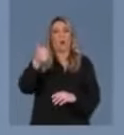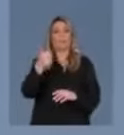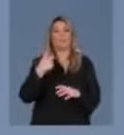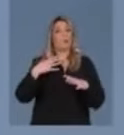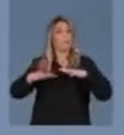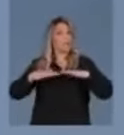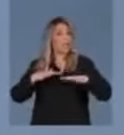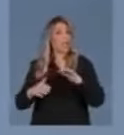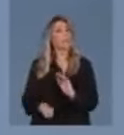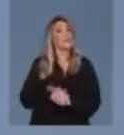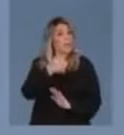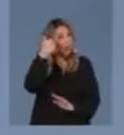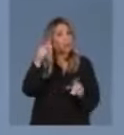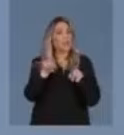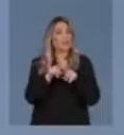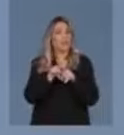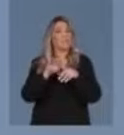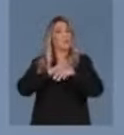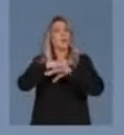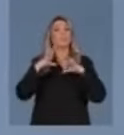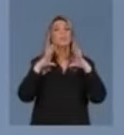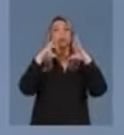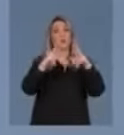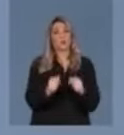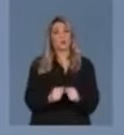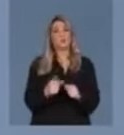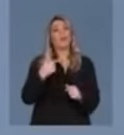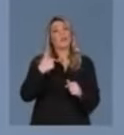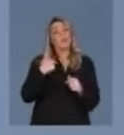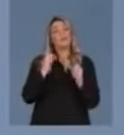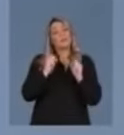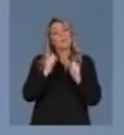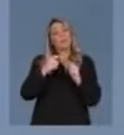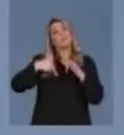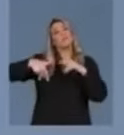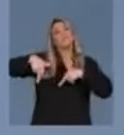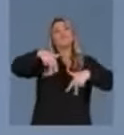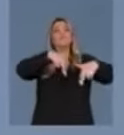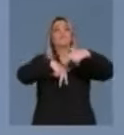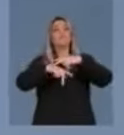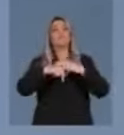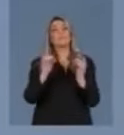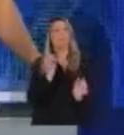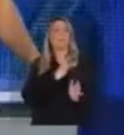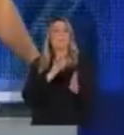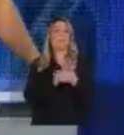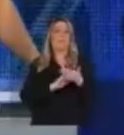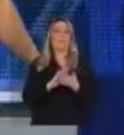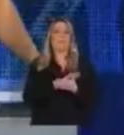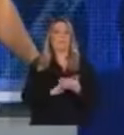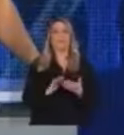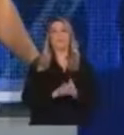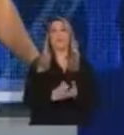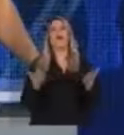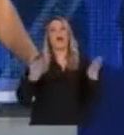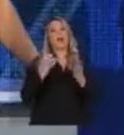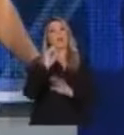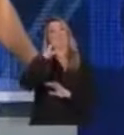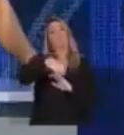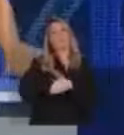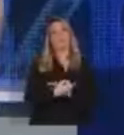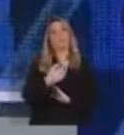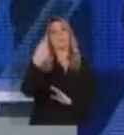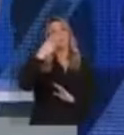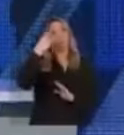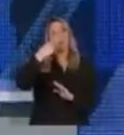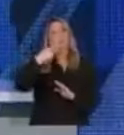eficiente e com uma segurança para todos para que a gente saia nas ruas sem medo de não voltar para casa então agora sim nós vamos ao